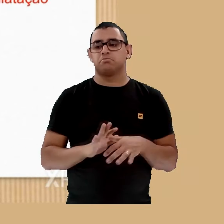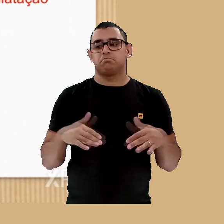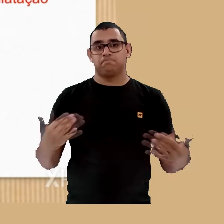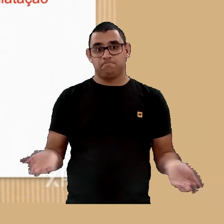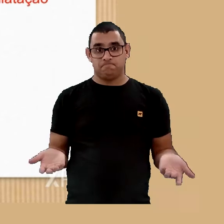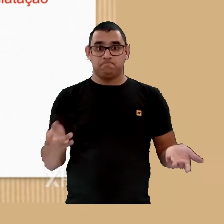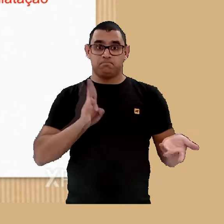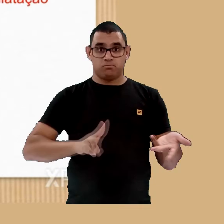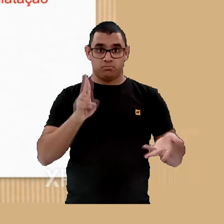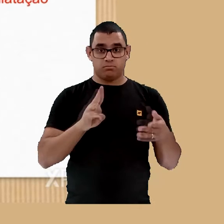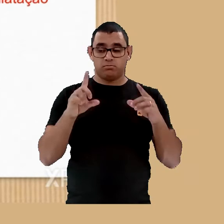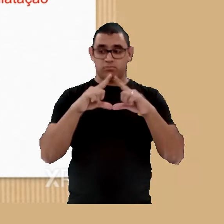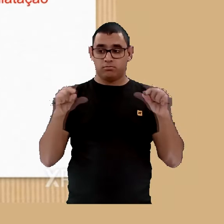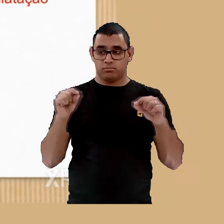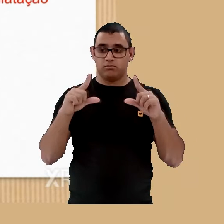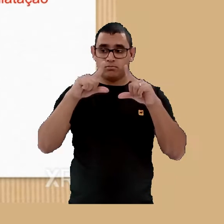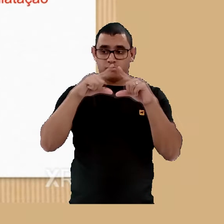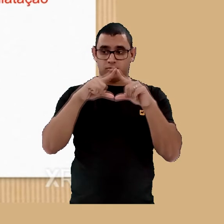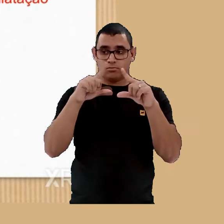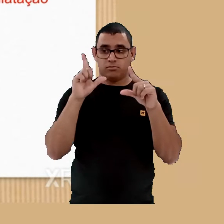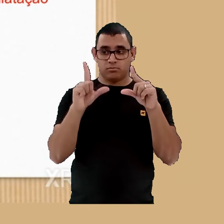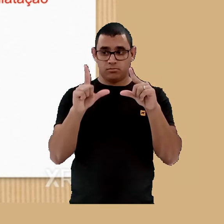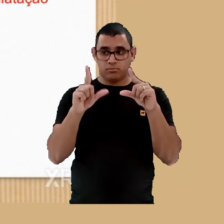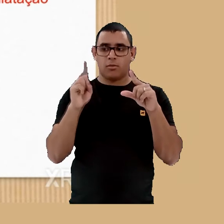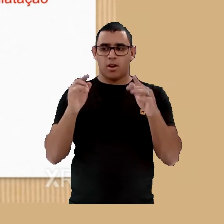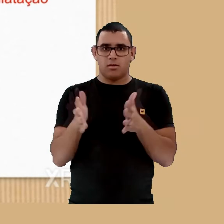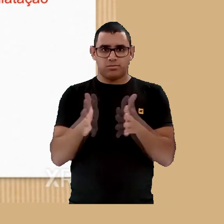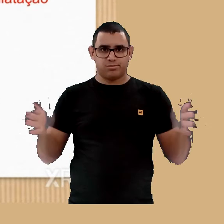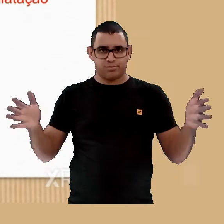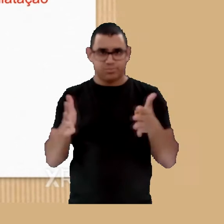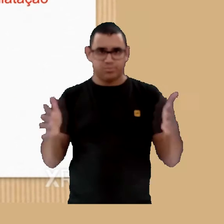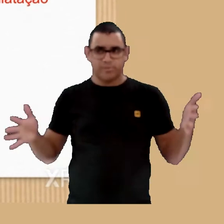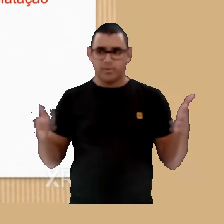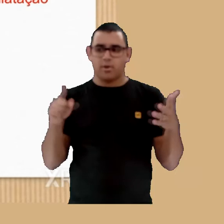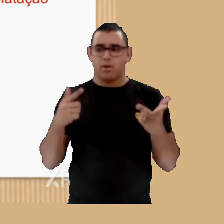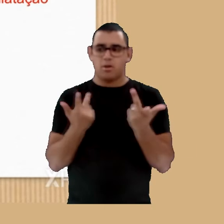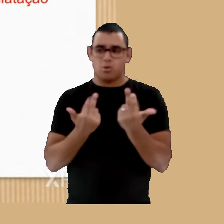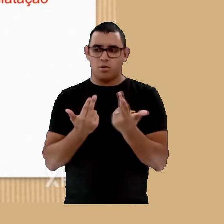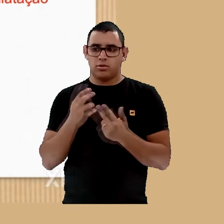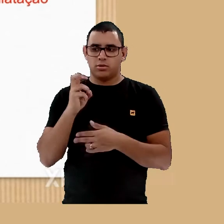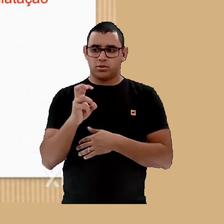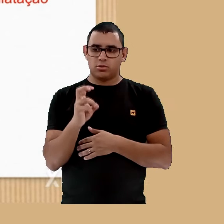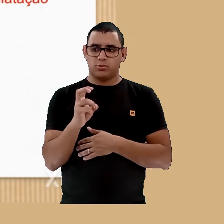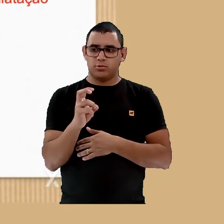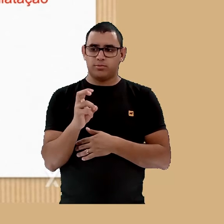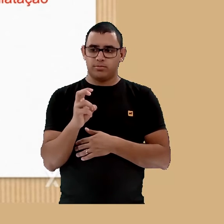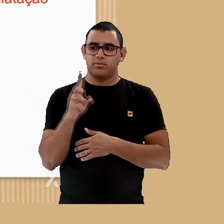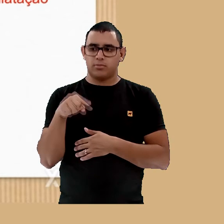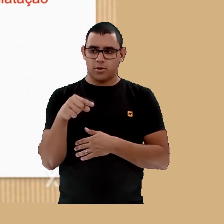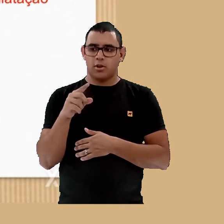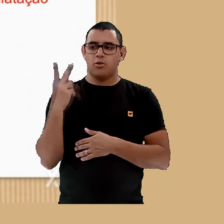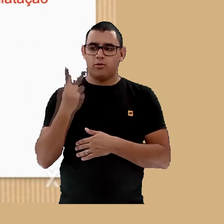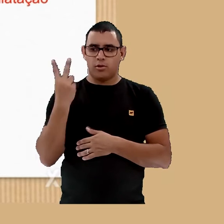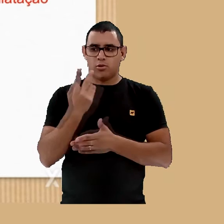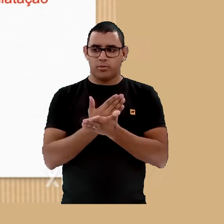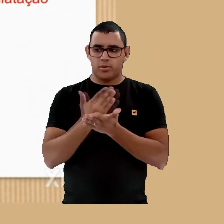Então, utilizando a fórmula ΔL, que é essa variação de comprimento, vai ser igual a 5, que é essa